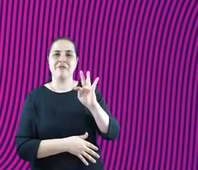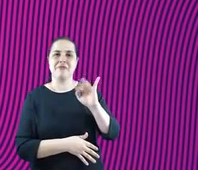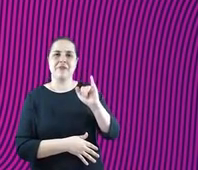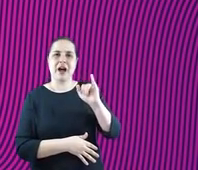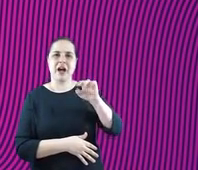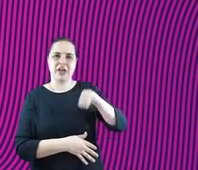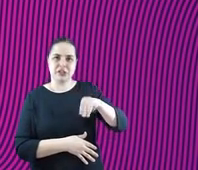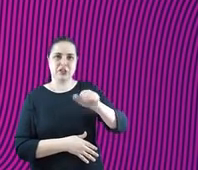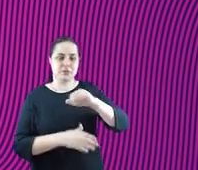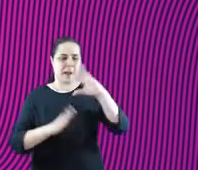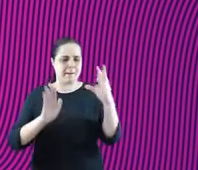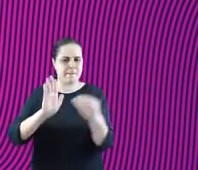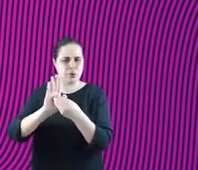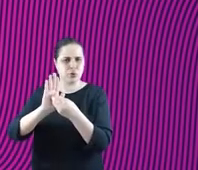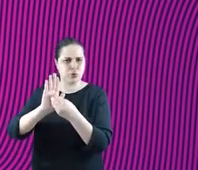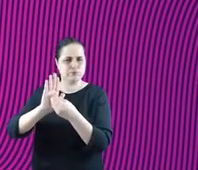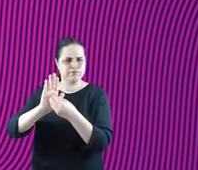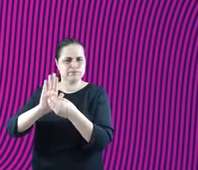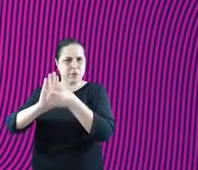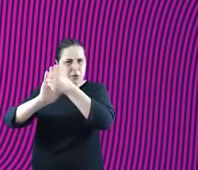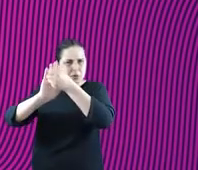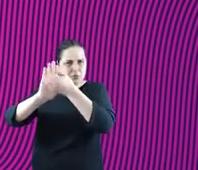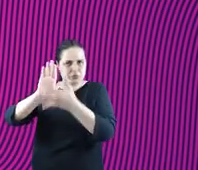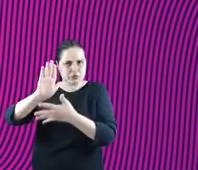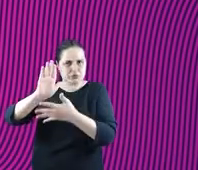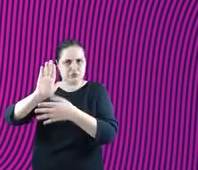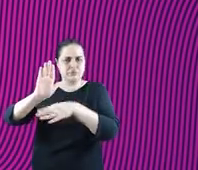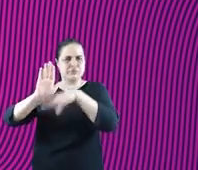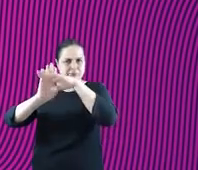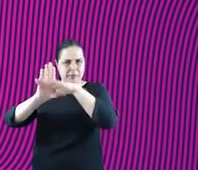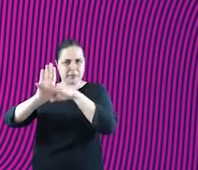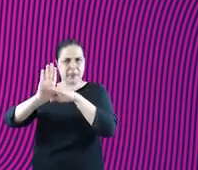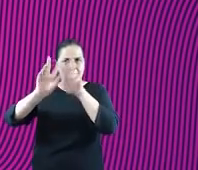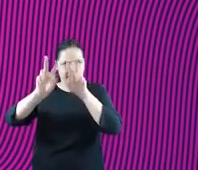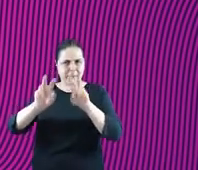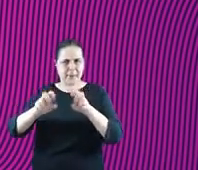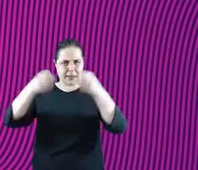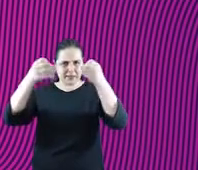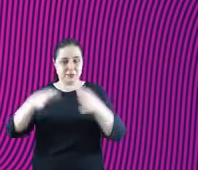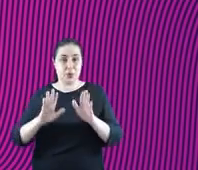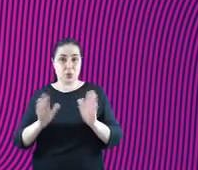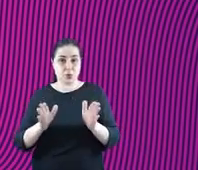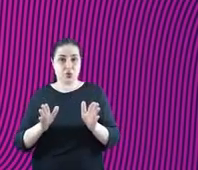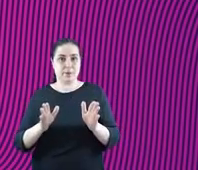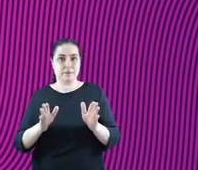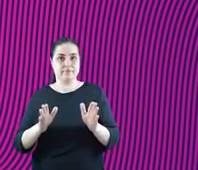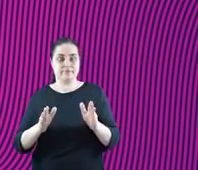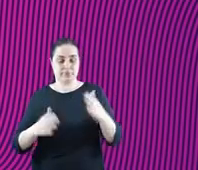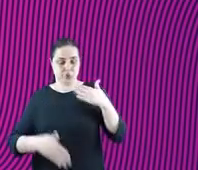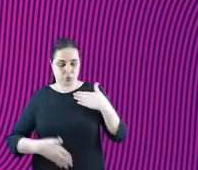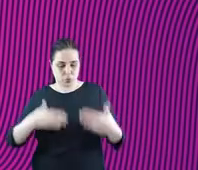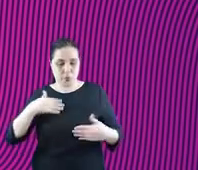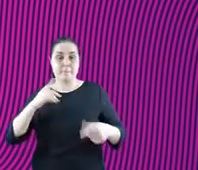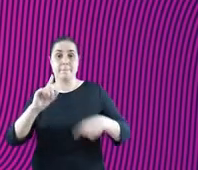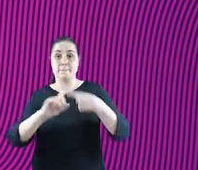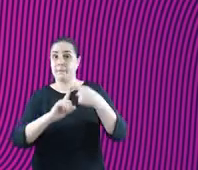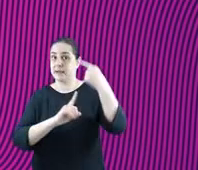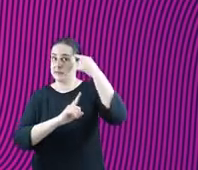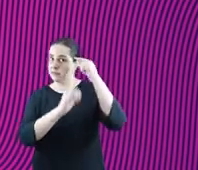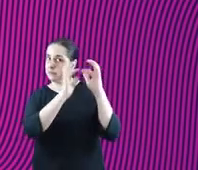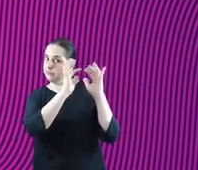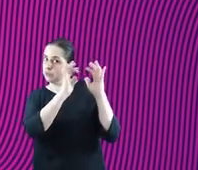dor crônica, a neurológica, isso tudo a gente, ao iniciar com